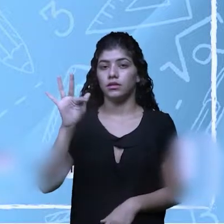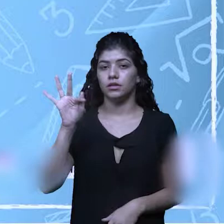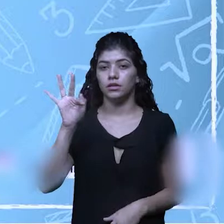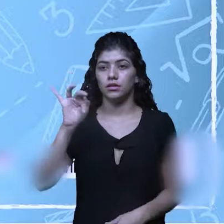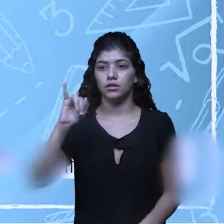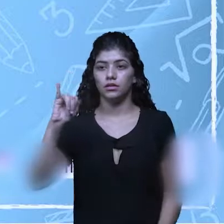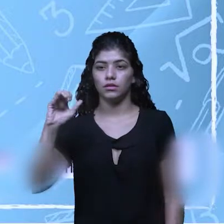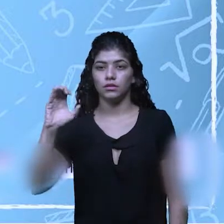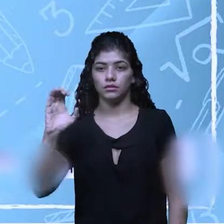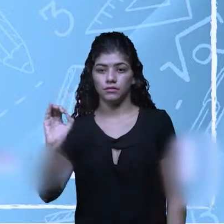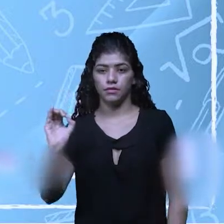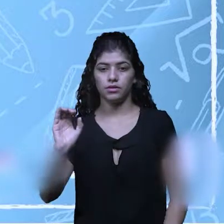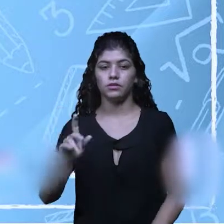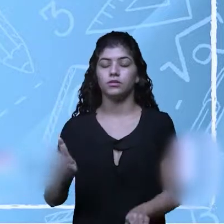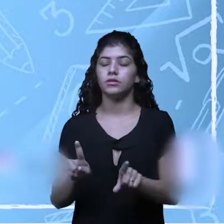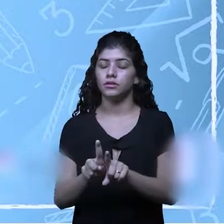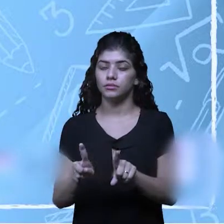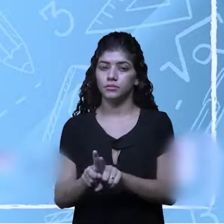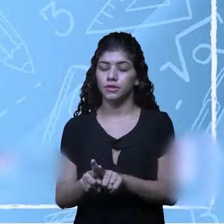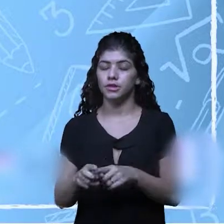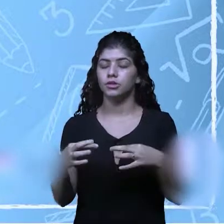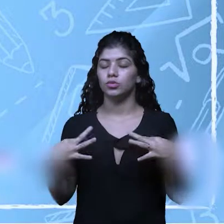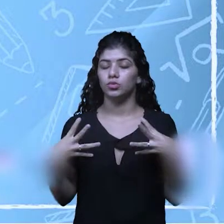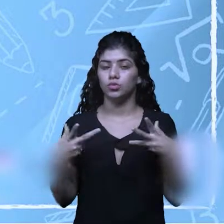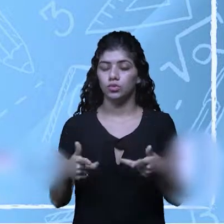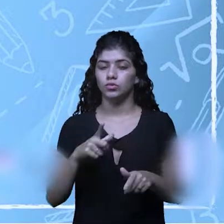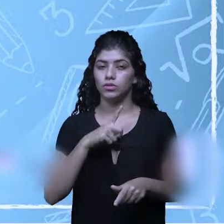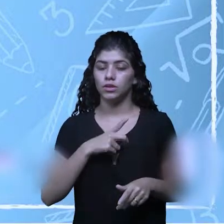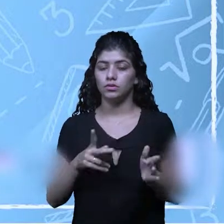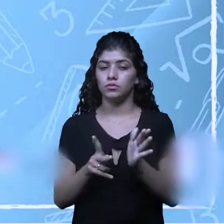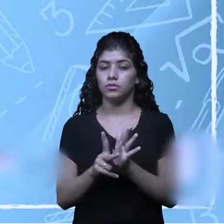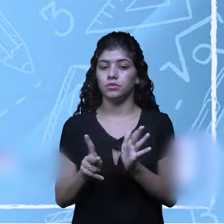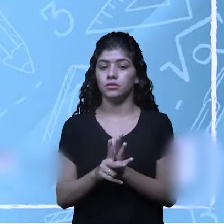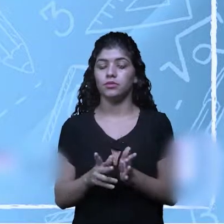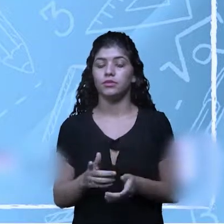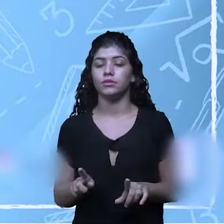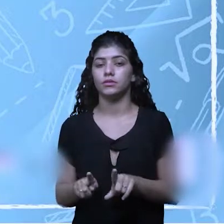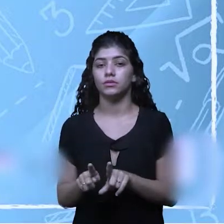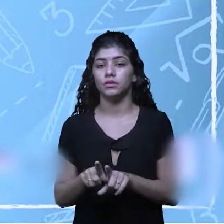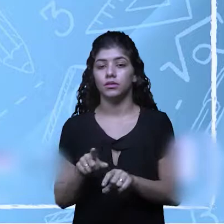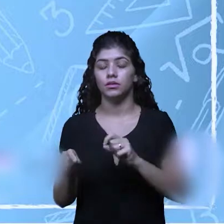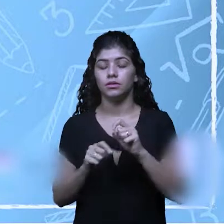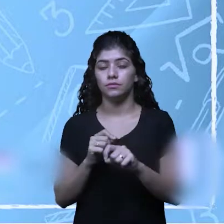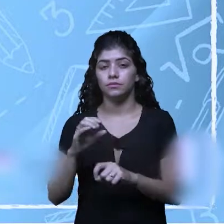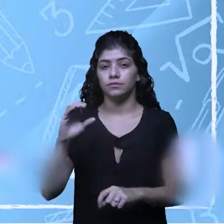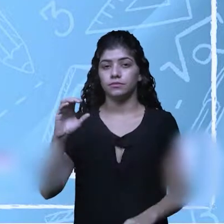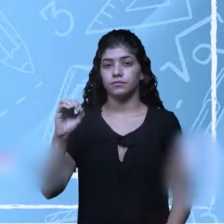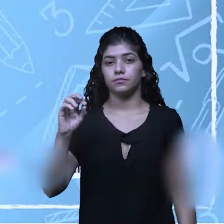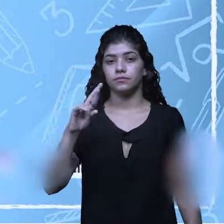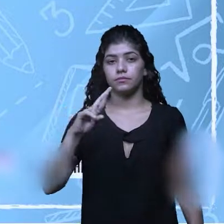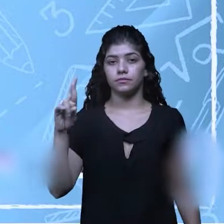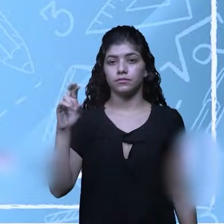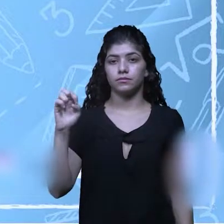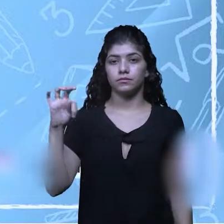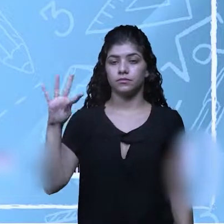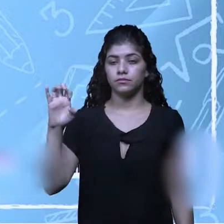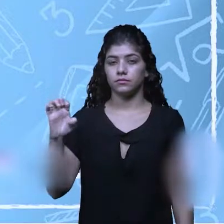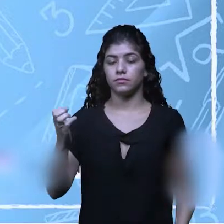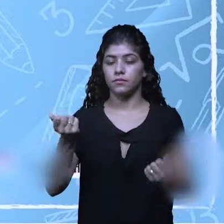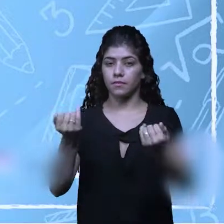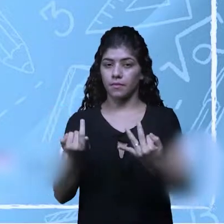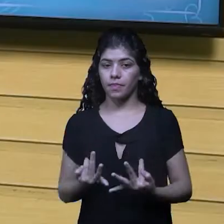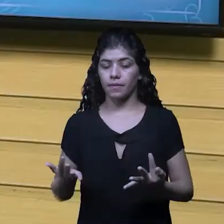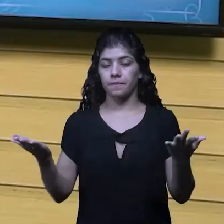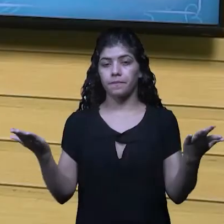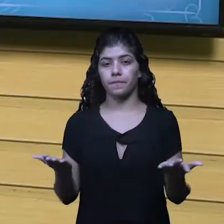é também uma resistência, como eu falei, todo material tem a sua resistência, e o que passa ali é a corrente elétrica que nós estamos falando